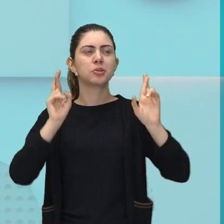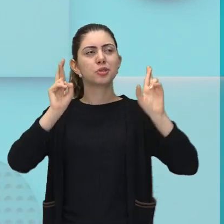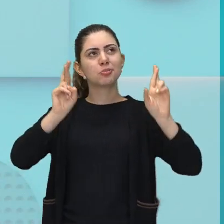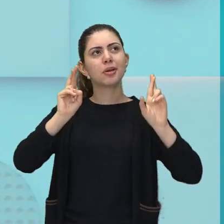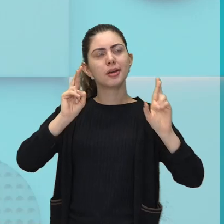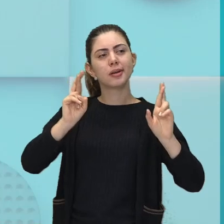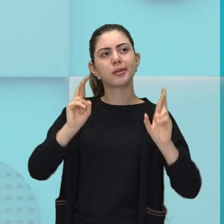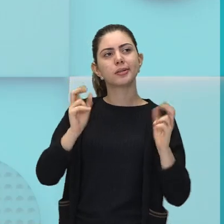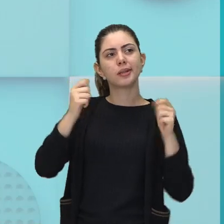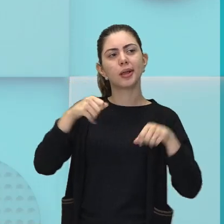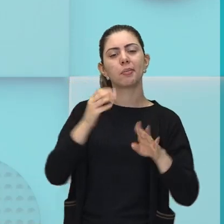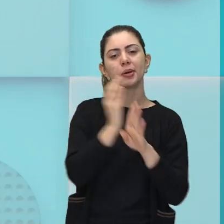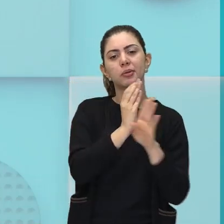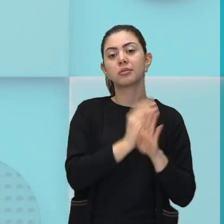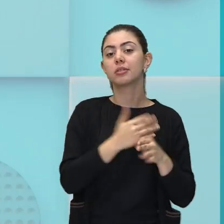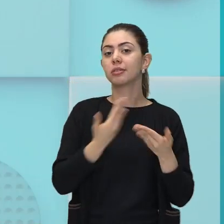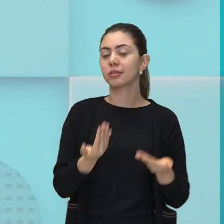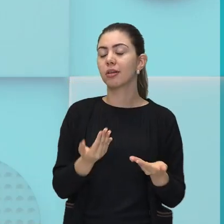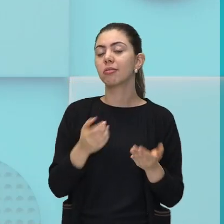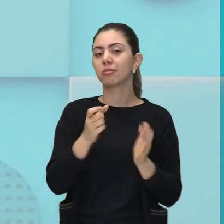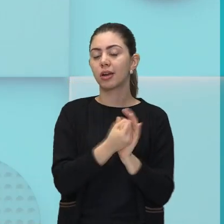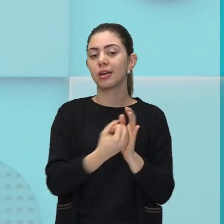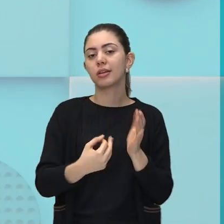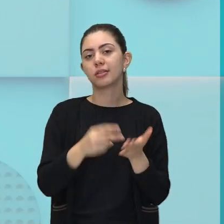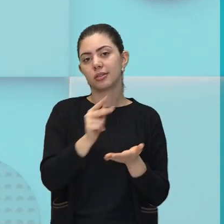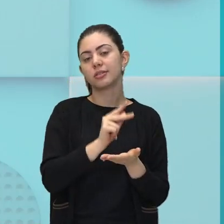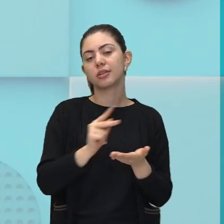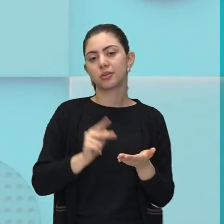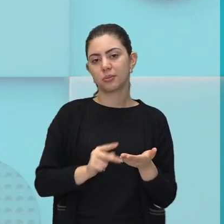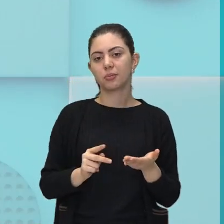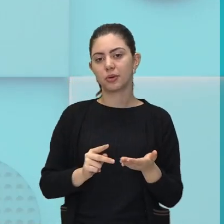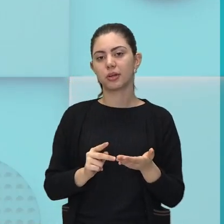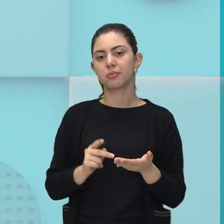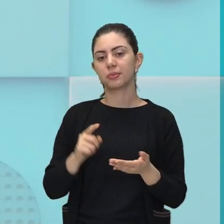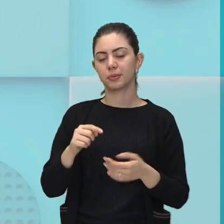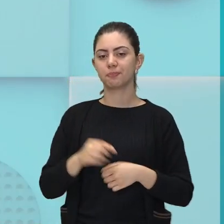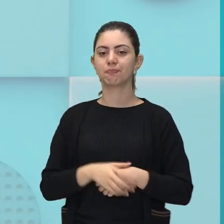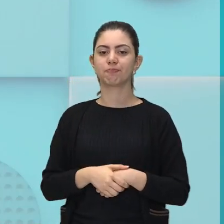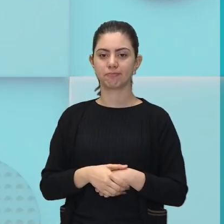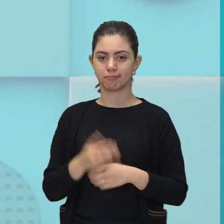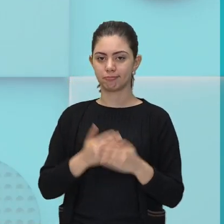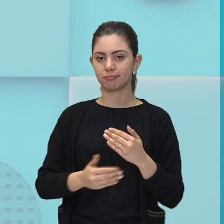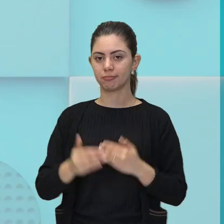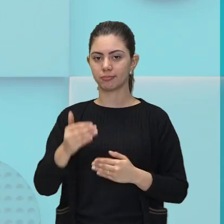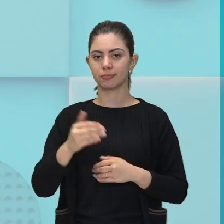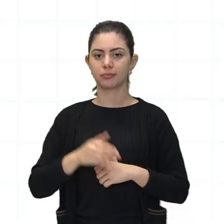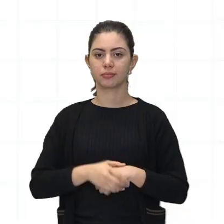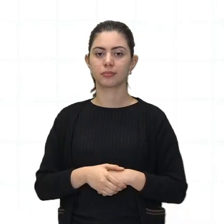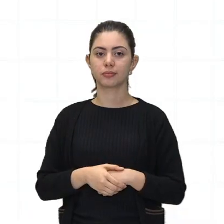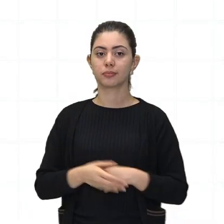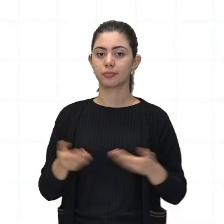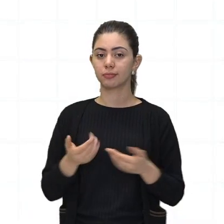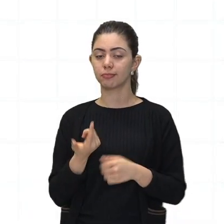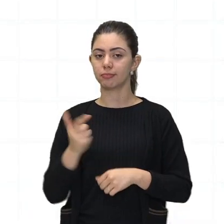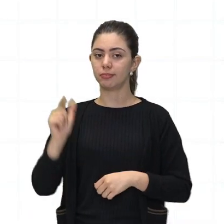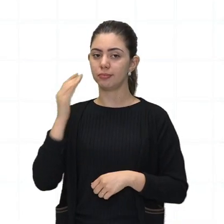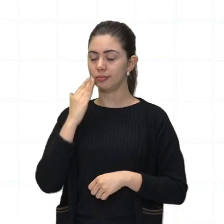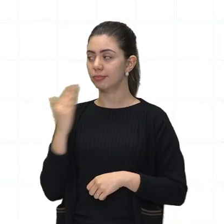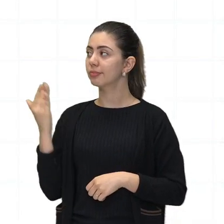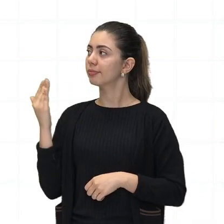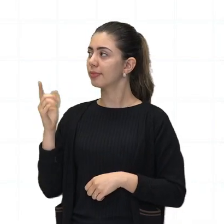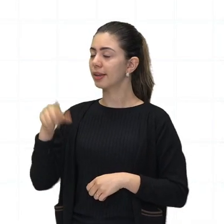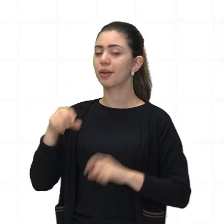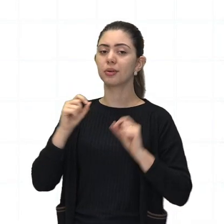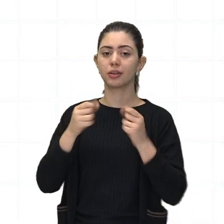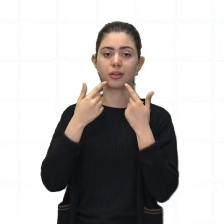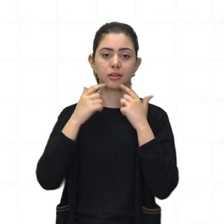nosso poema, que vem com essa linguagem e essas características que nós conhecemos dos poemas. Bora continuar falando agora da linguagem poética. Como a gente viu no